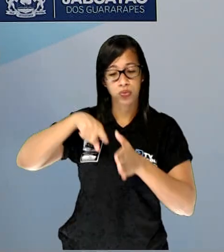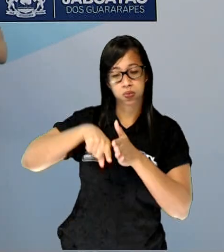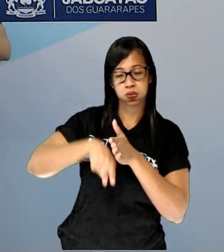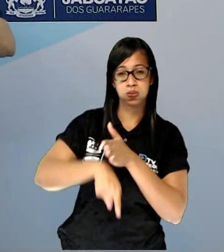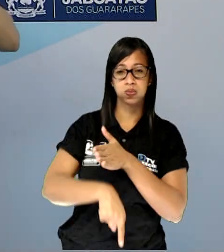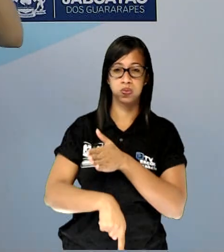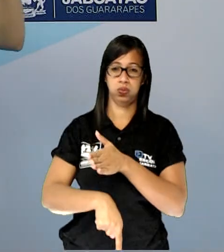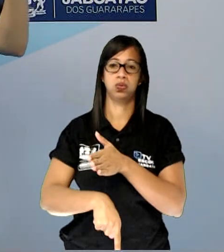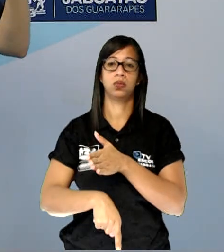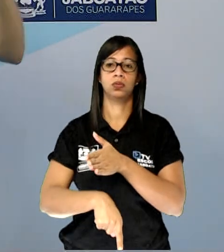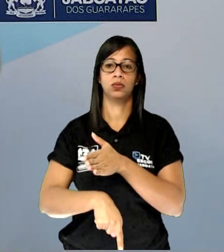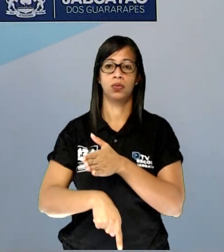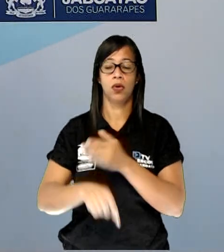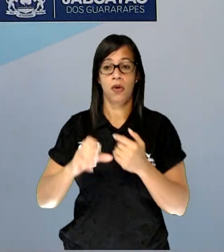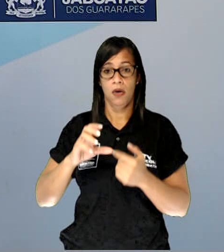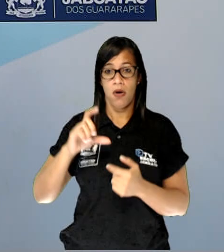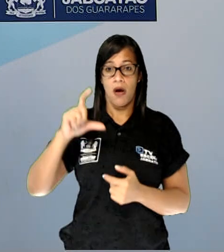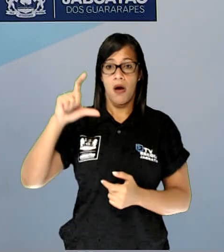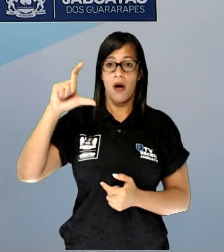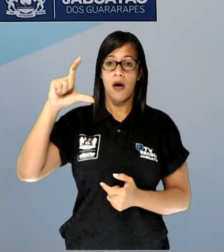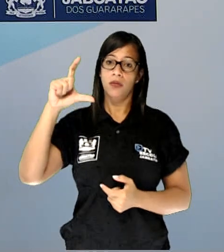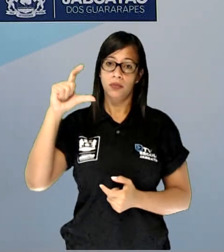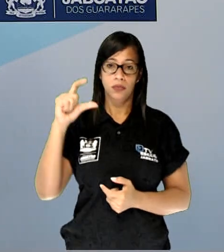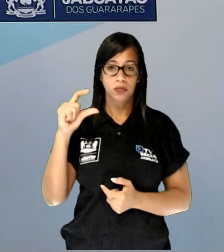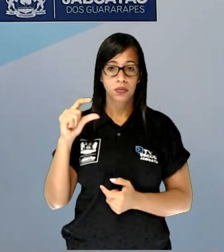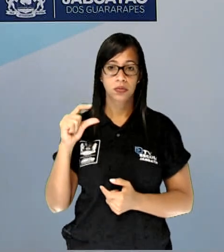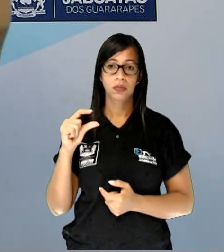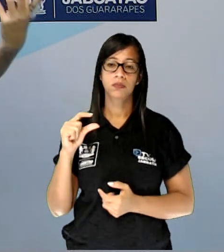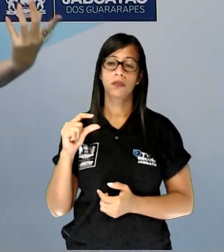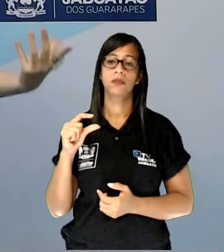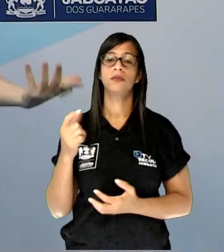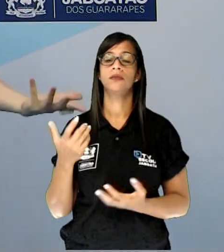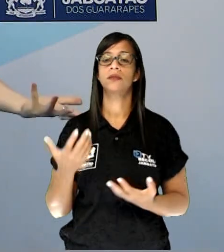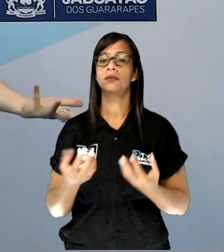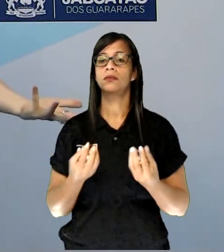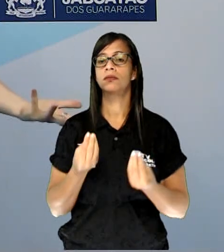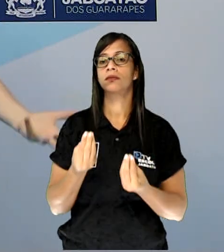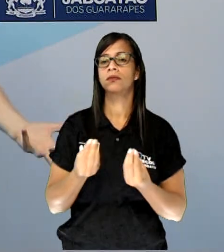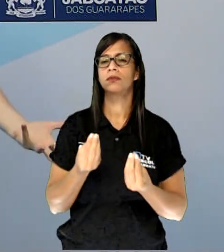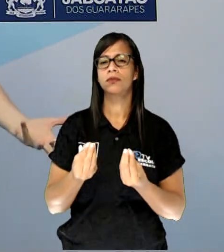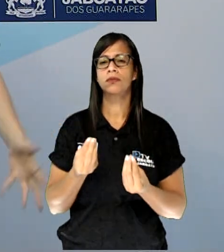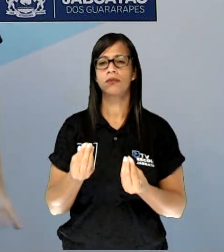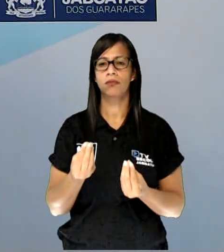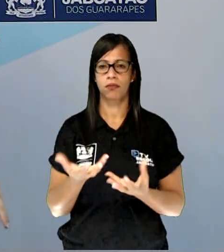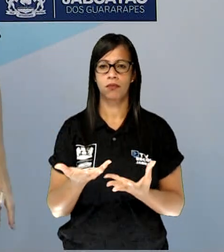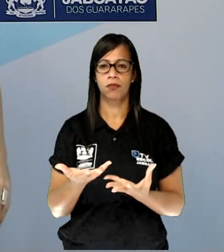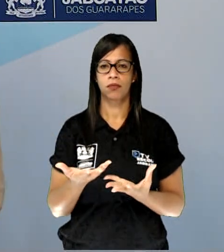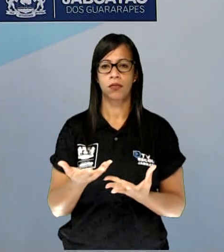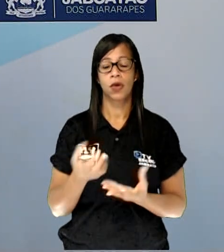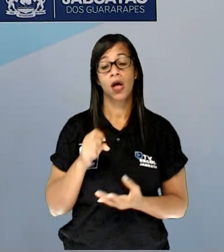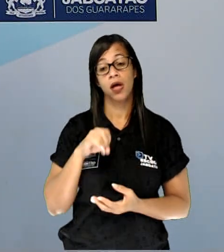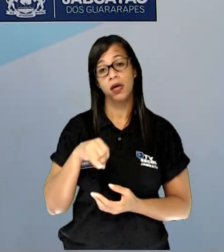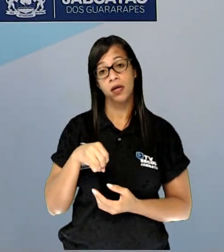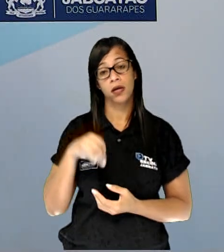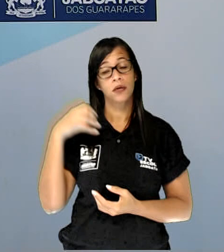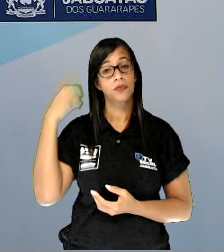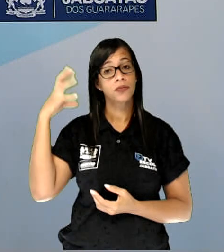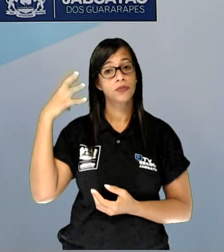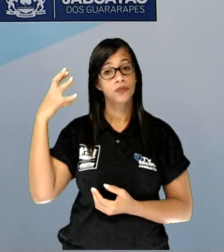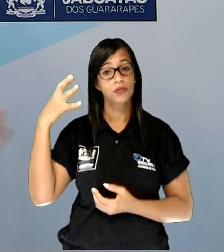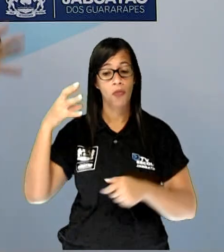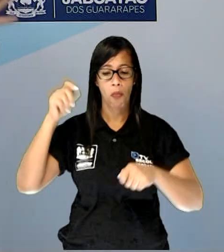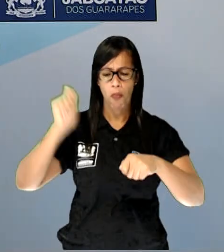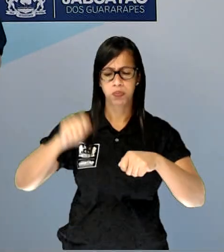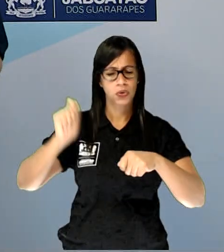grave, se o som é alto, se o som é baixo, se o som vem de uma panela, se o som vem de uma colher de